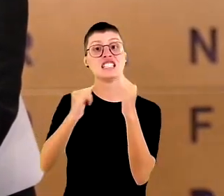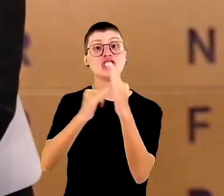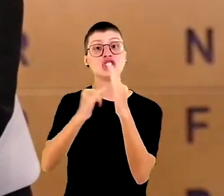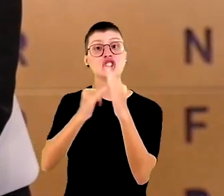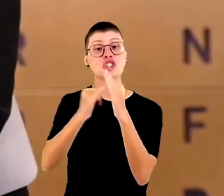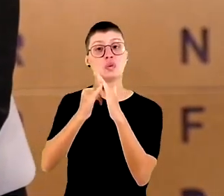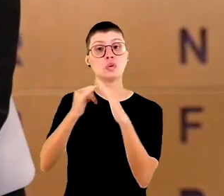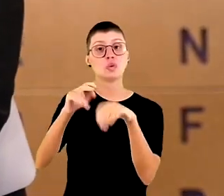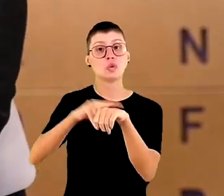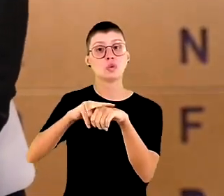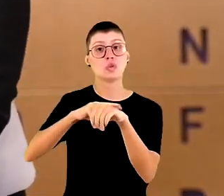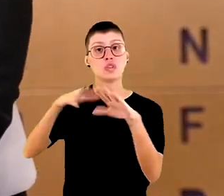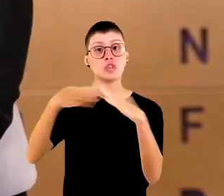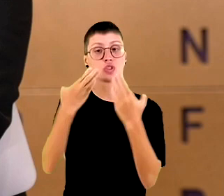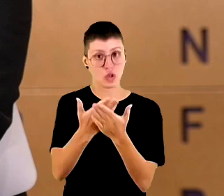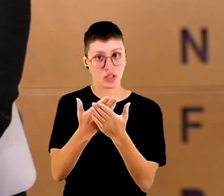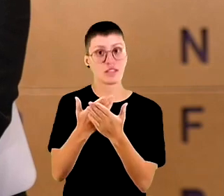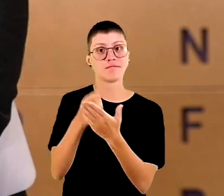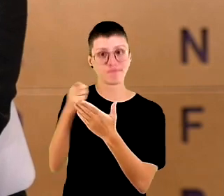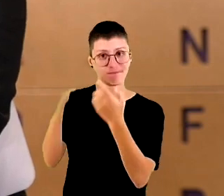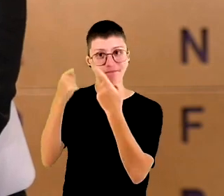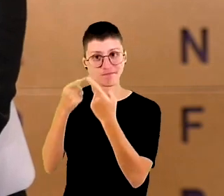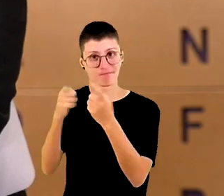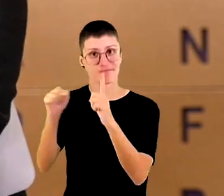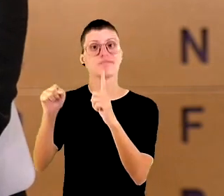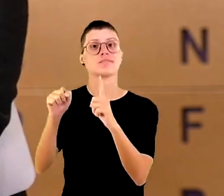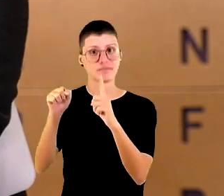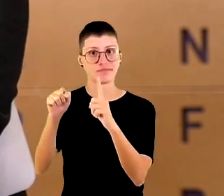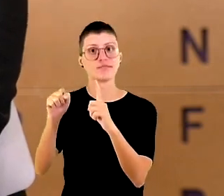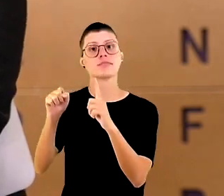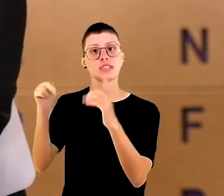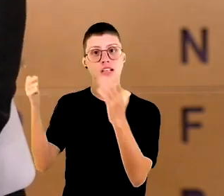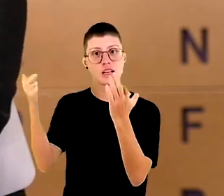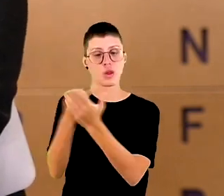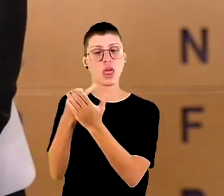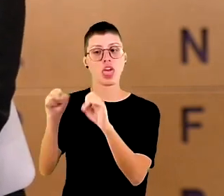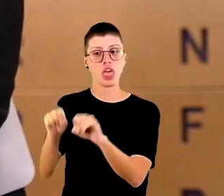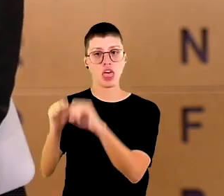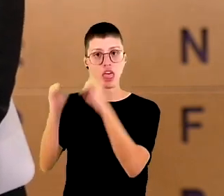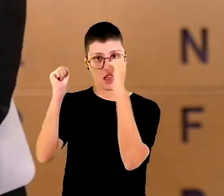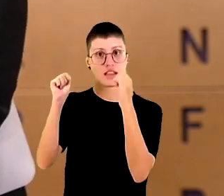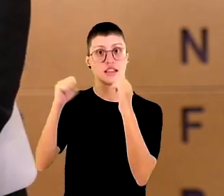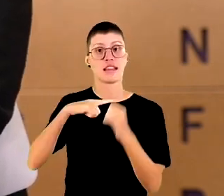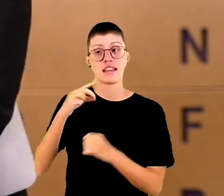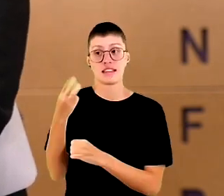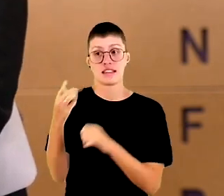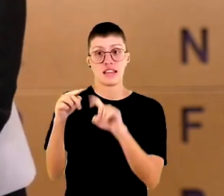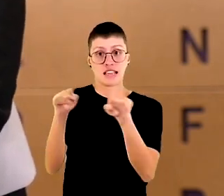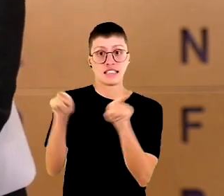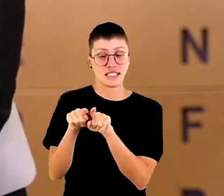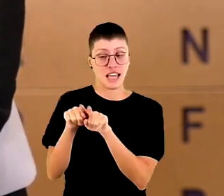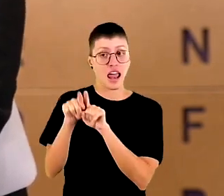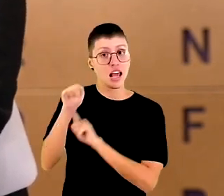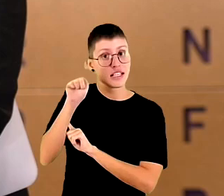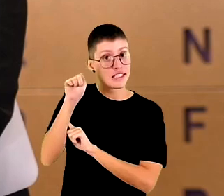onde aconteceu lá a tragédia da Barra do Saí, já estamos com 3 salas lá. O que eu diria, Instituto Zeca Pagodinho, a gente já foi parar